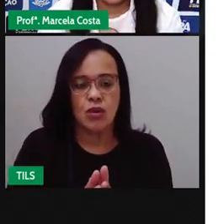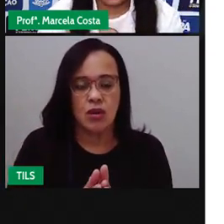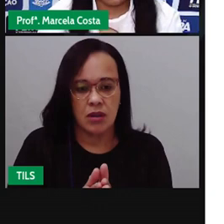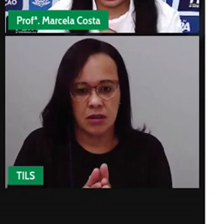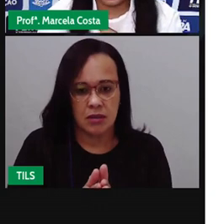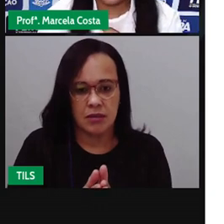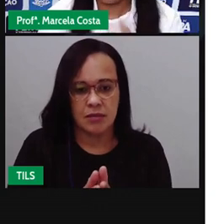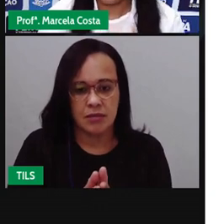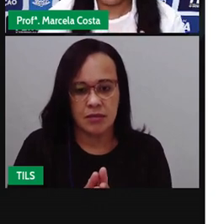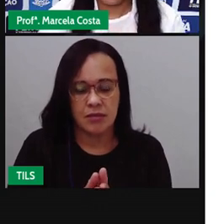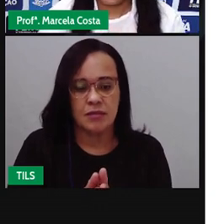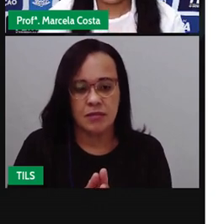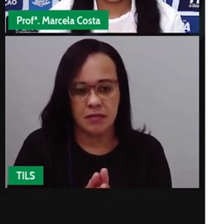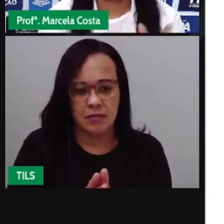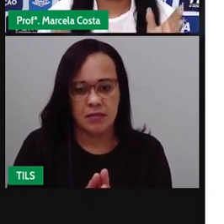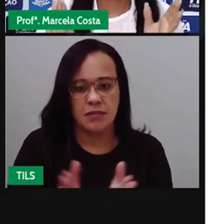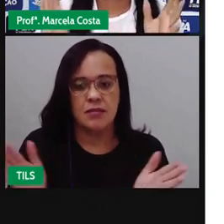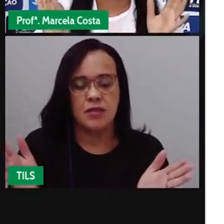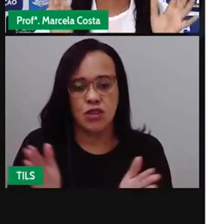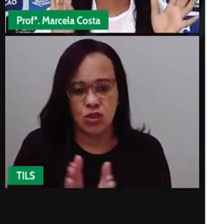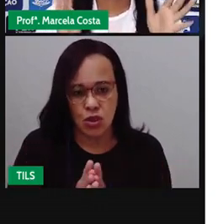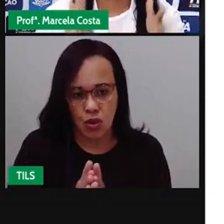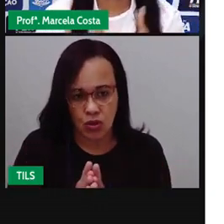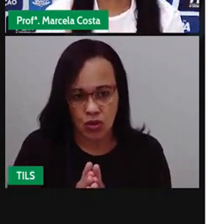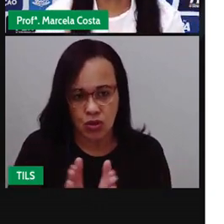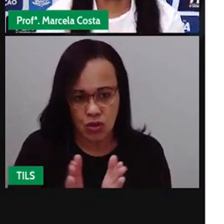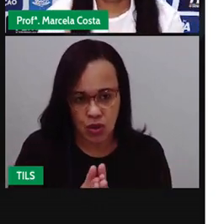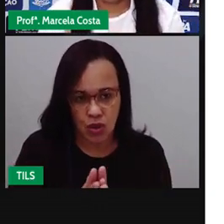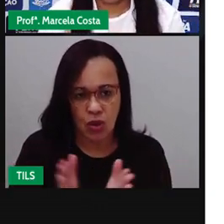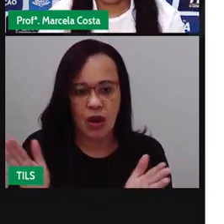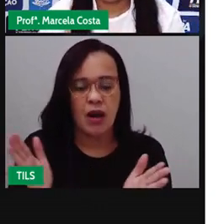não separa. Depois vai vir, ó,